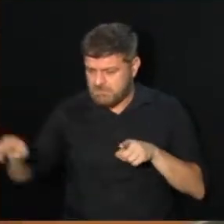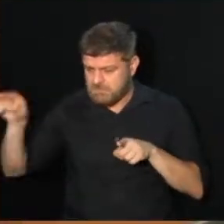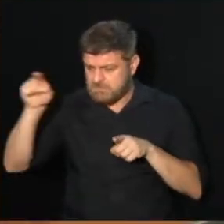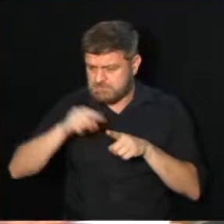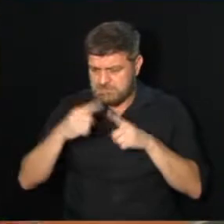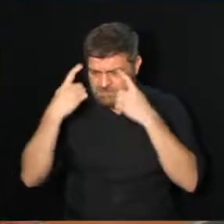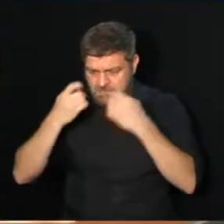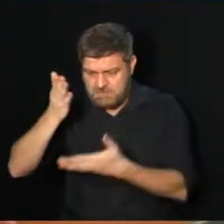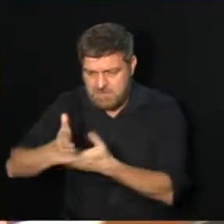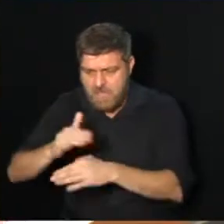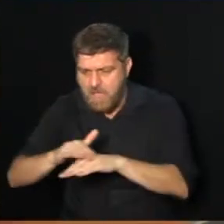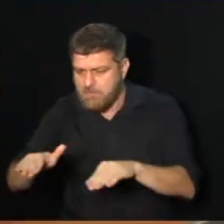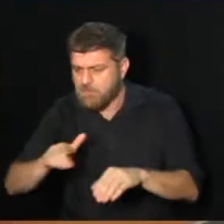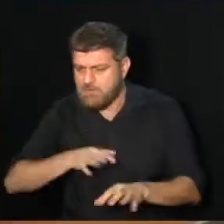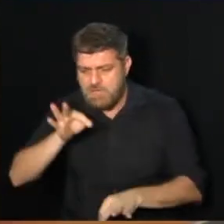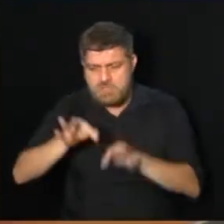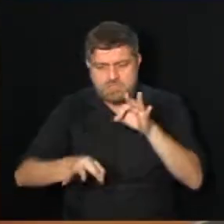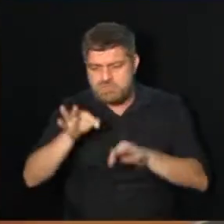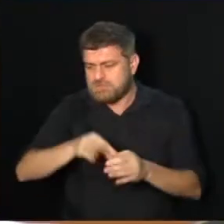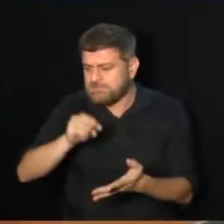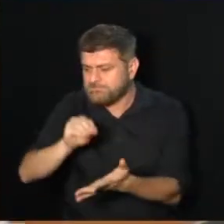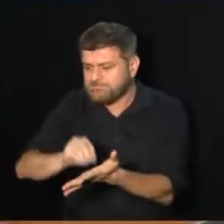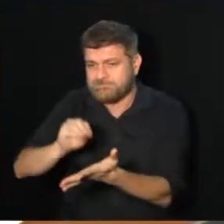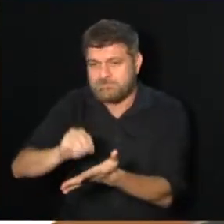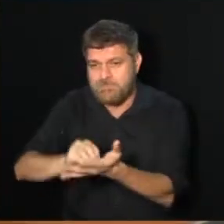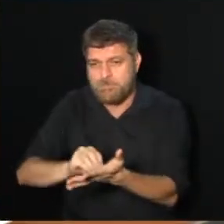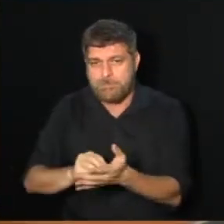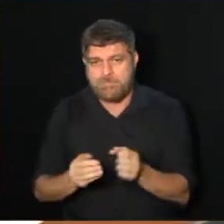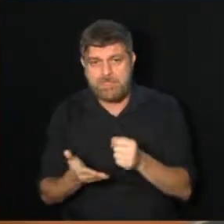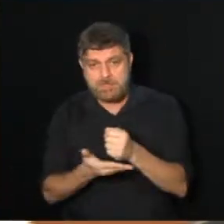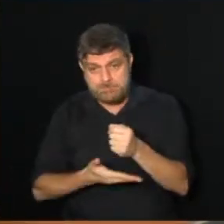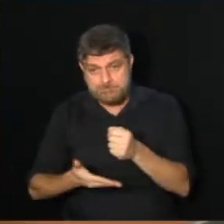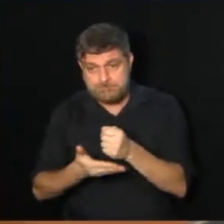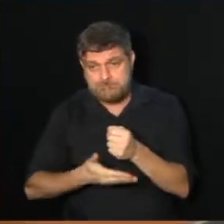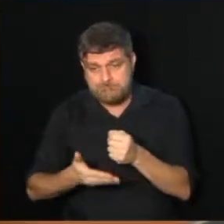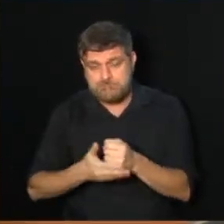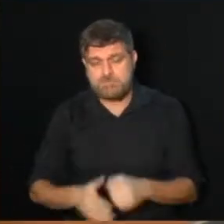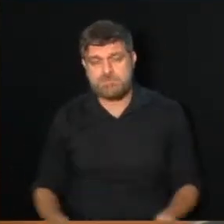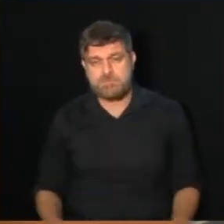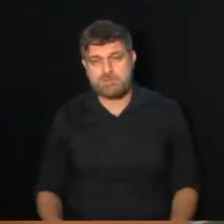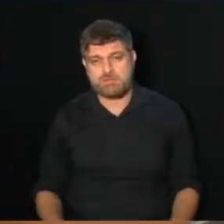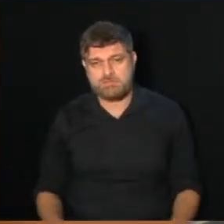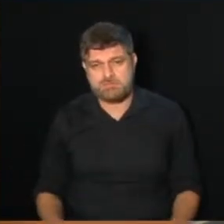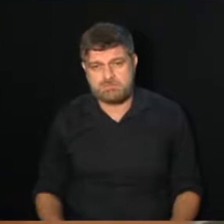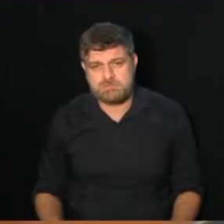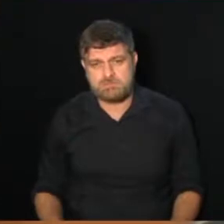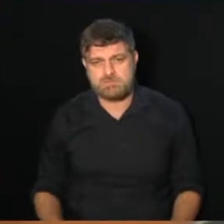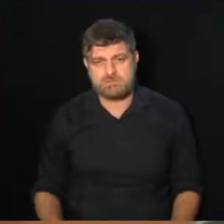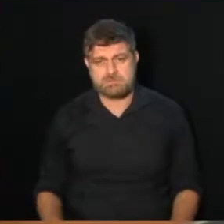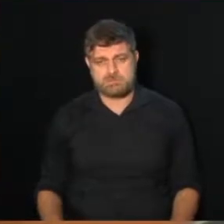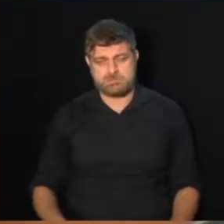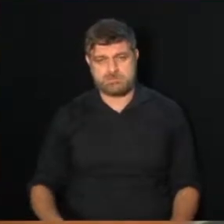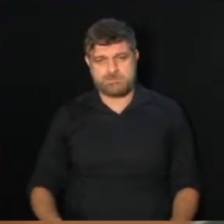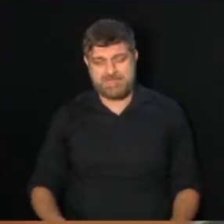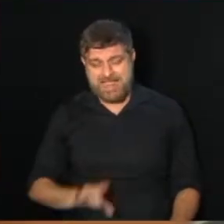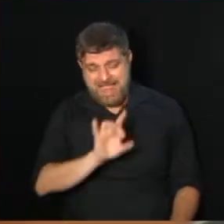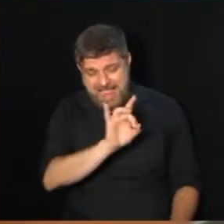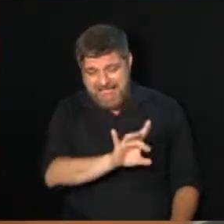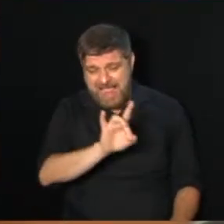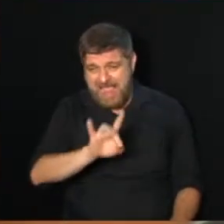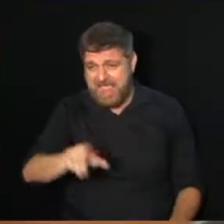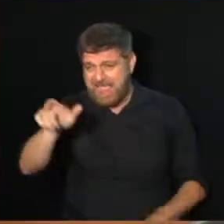houve uma justiça restaurativa. Então, esse é um dos princípios. Então, ele faz o quê? Ele faz que cada pessoa